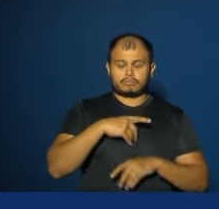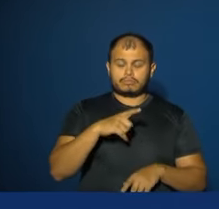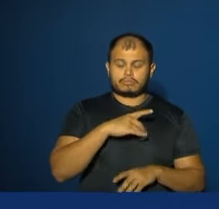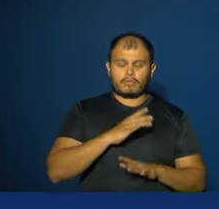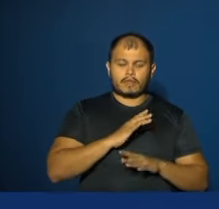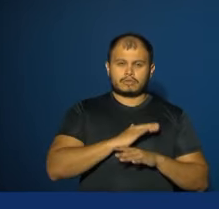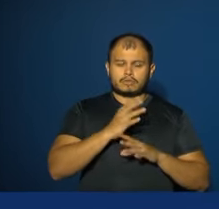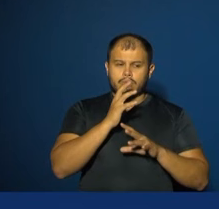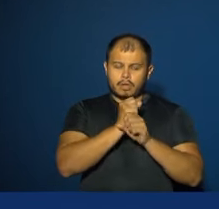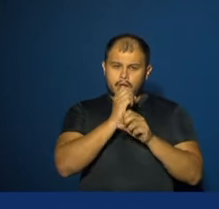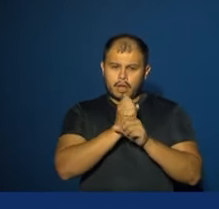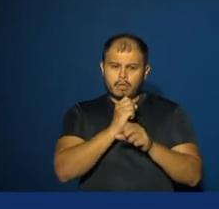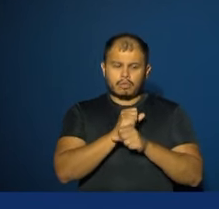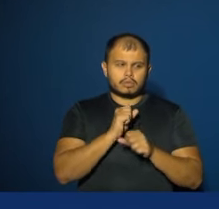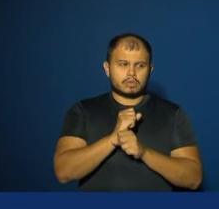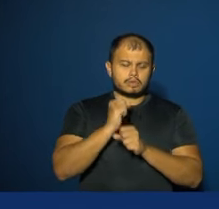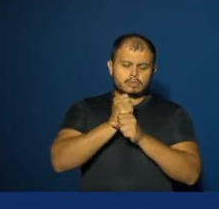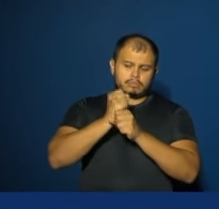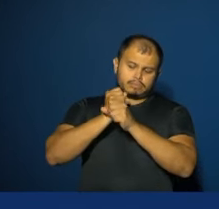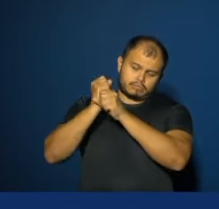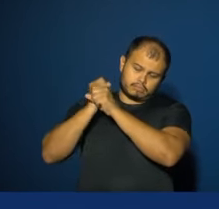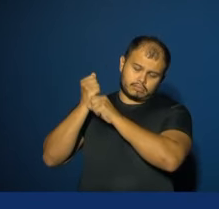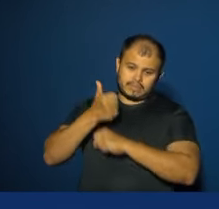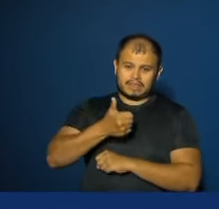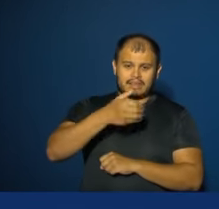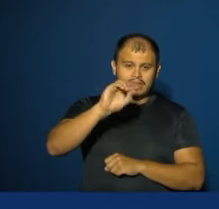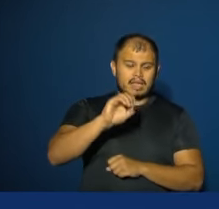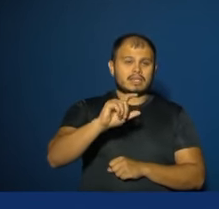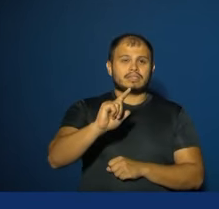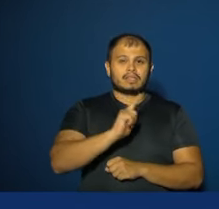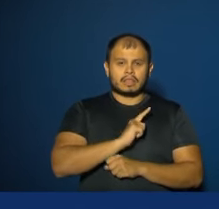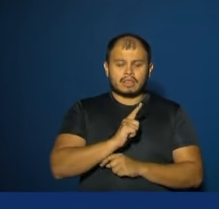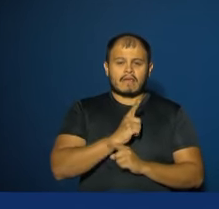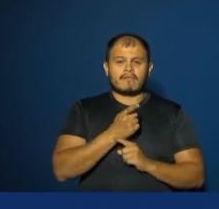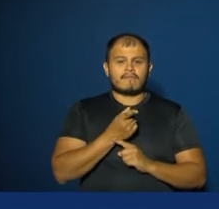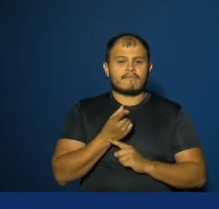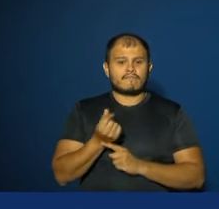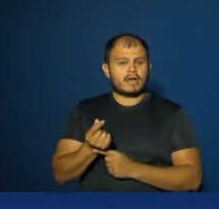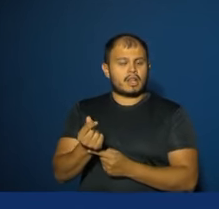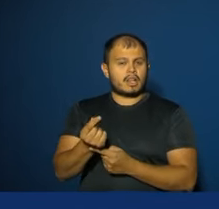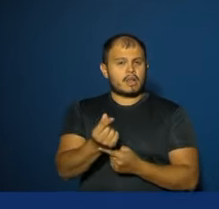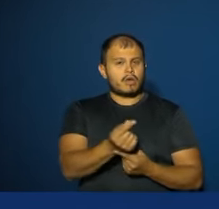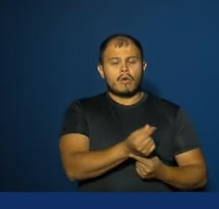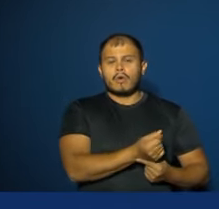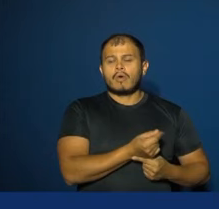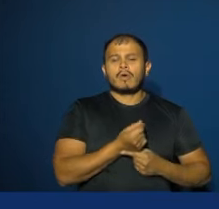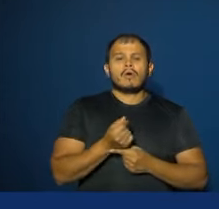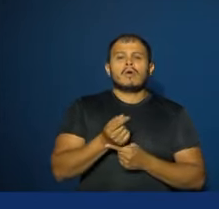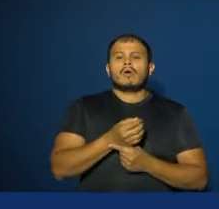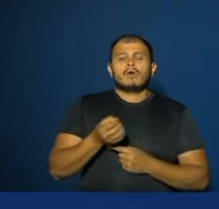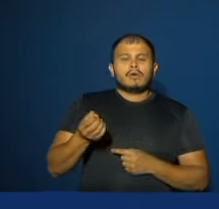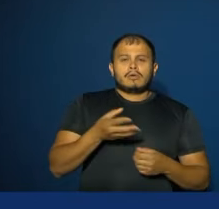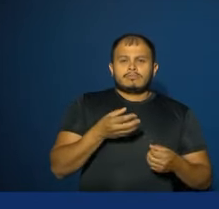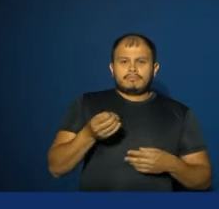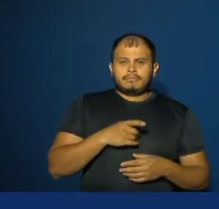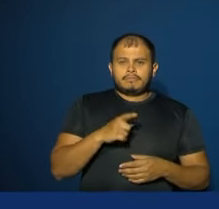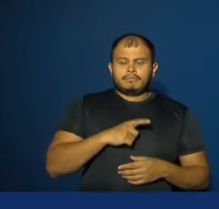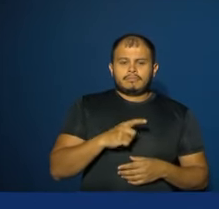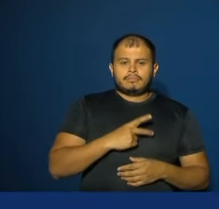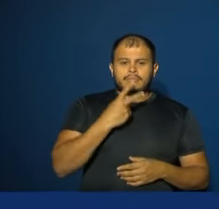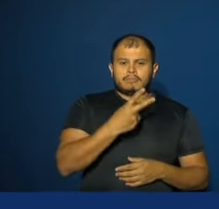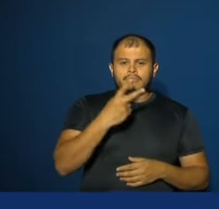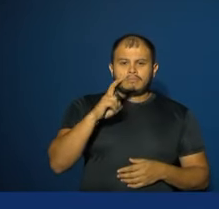que nos últimos 10 anos nós tivemos em valores atualizados 250